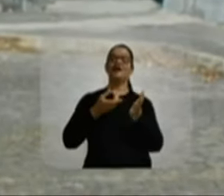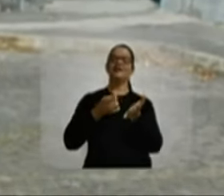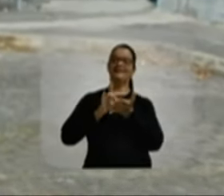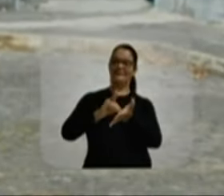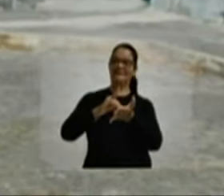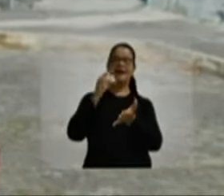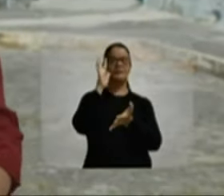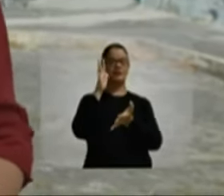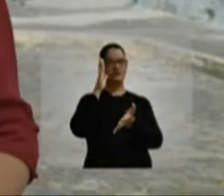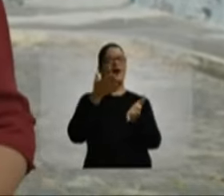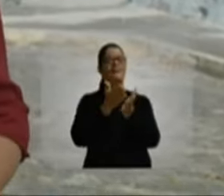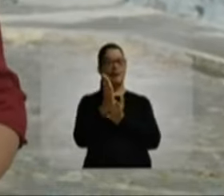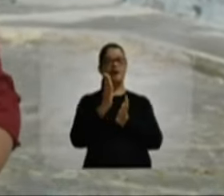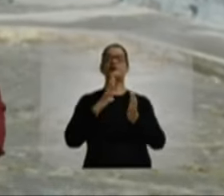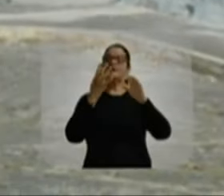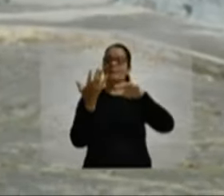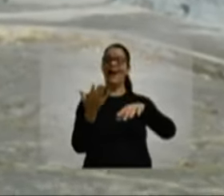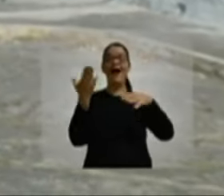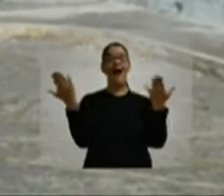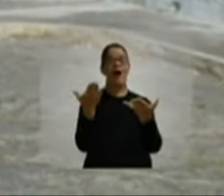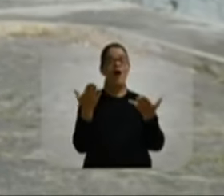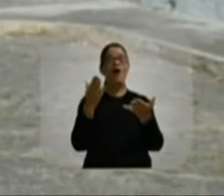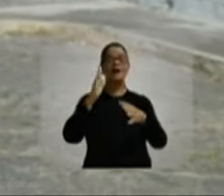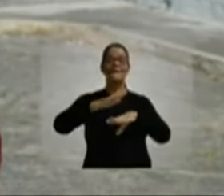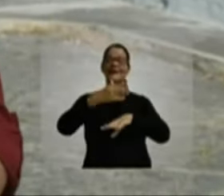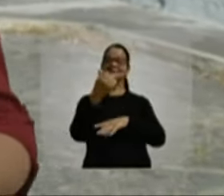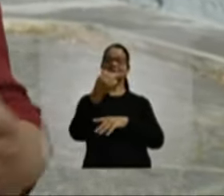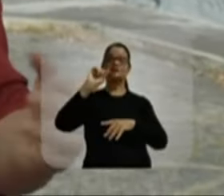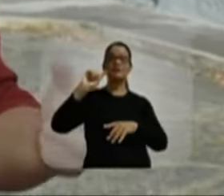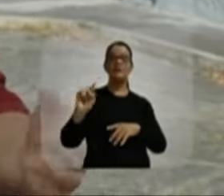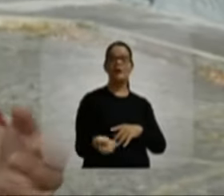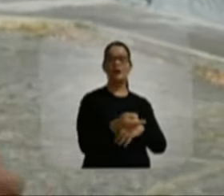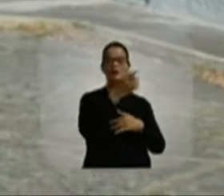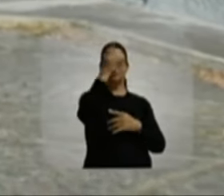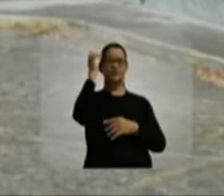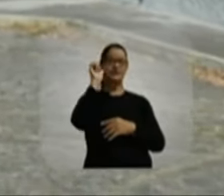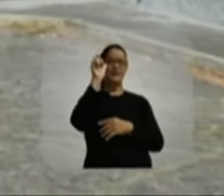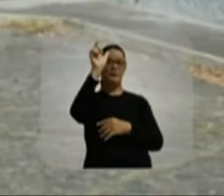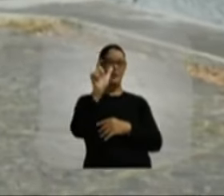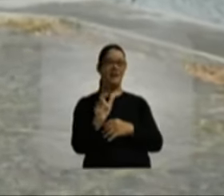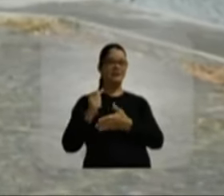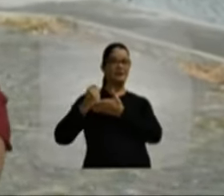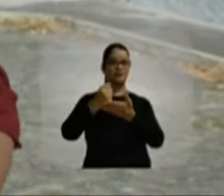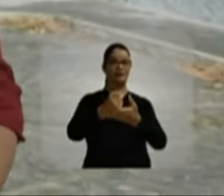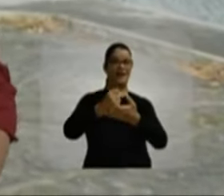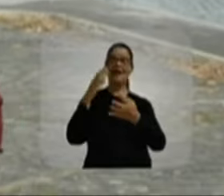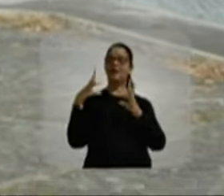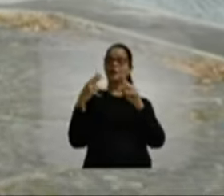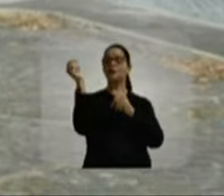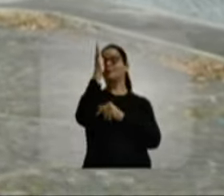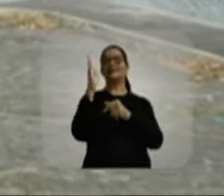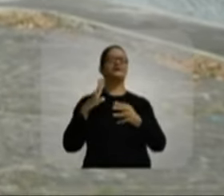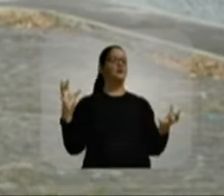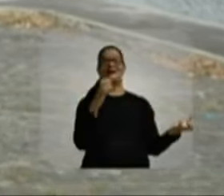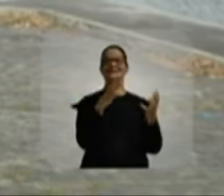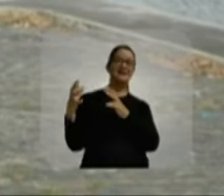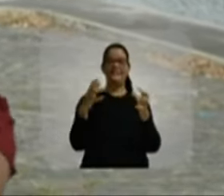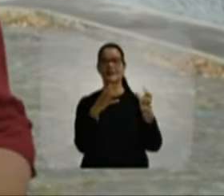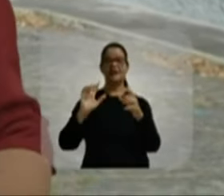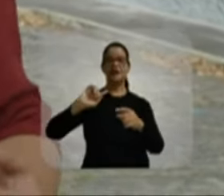e aprovamos no Congresso. Agora ela vai beneficiar mais de 6 milhões de mulheres em todo o Brasil. Comprei essa briga